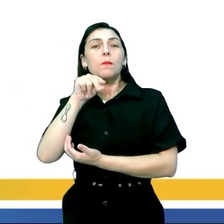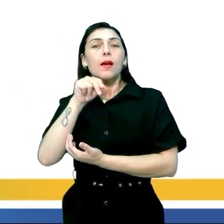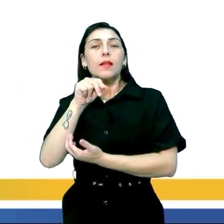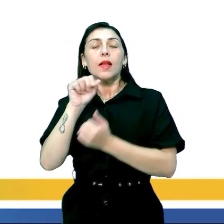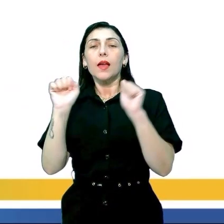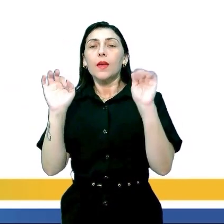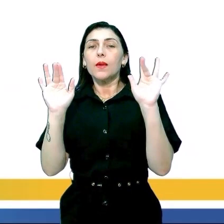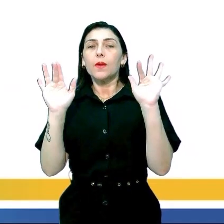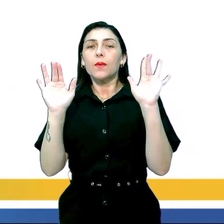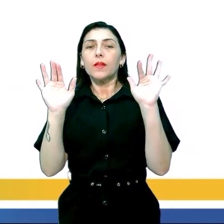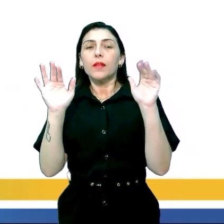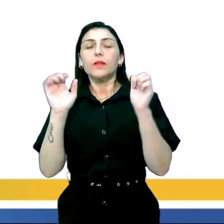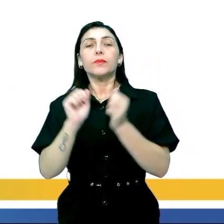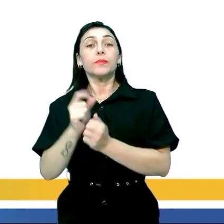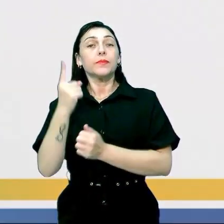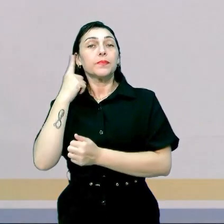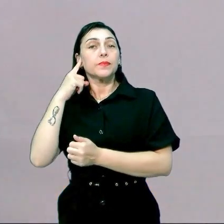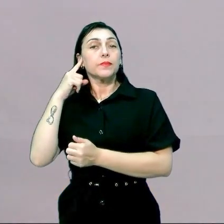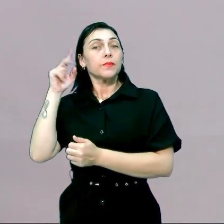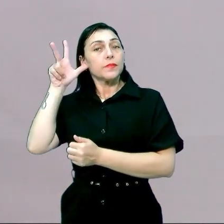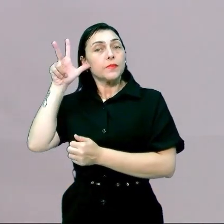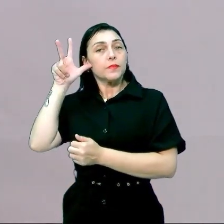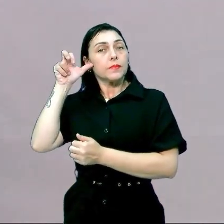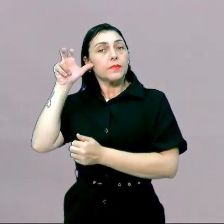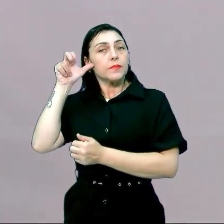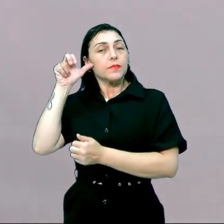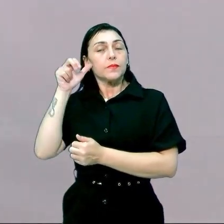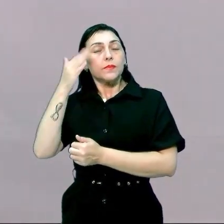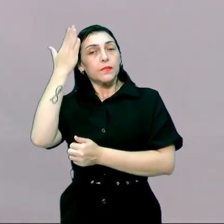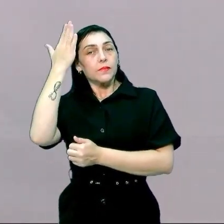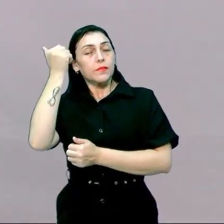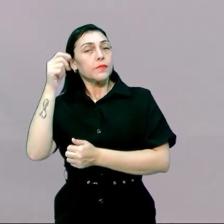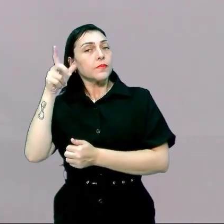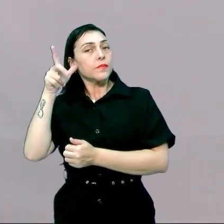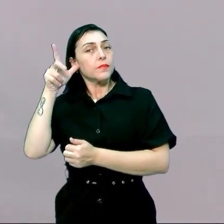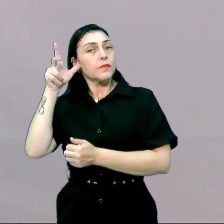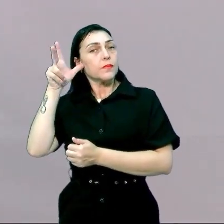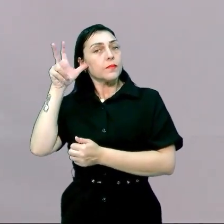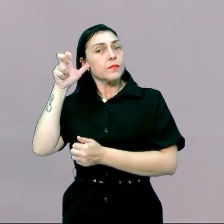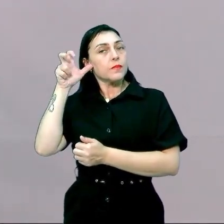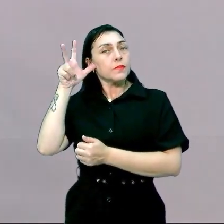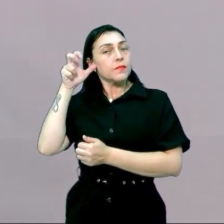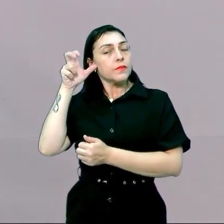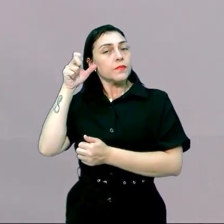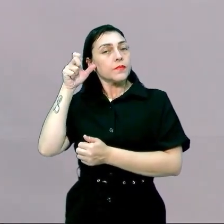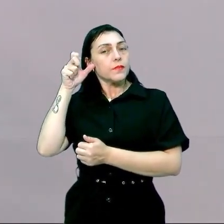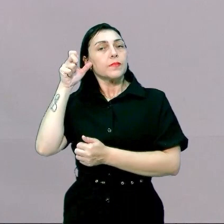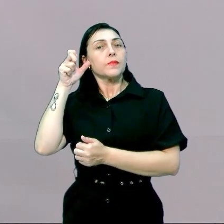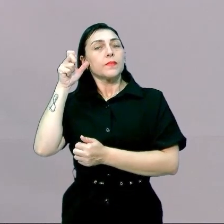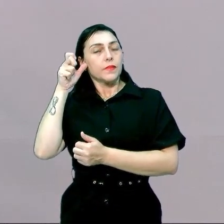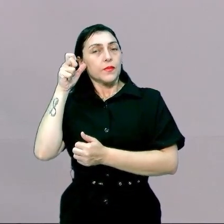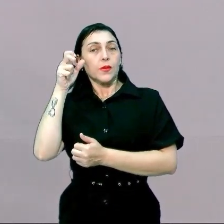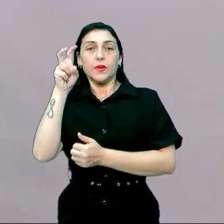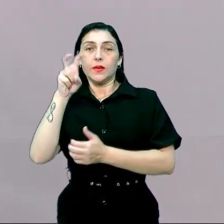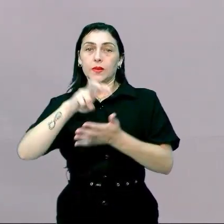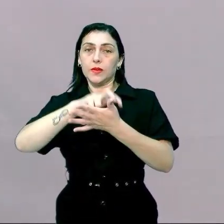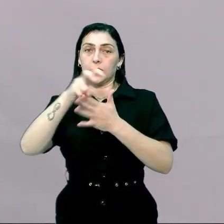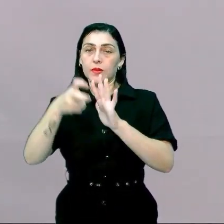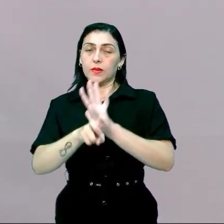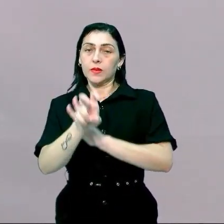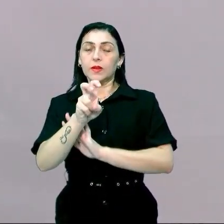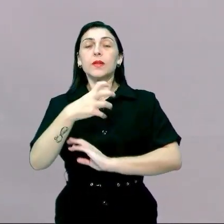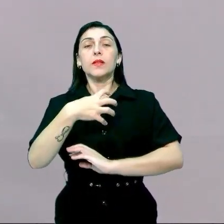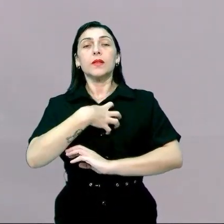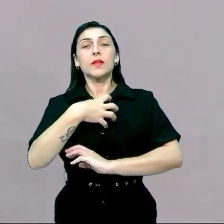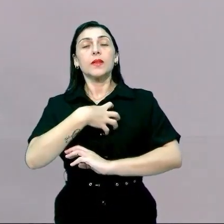lá. Na audição, a gente sabe que a audição é um dos sentidos, um dos 5 sentidos, né? Importante,